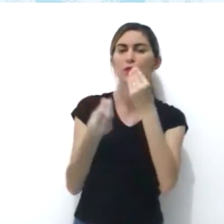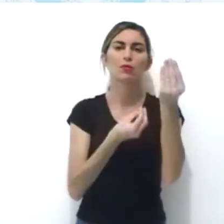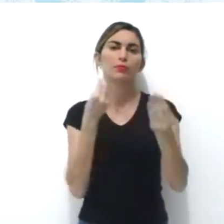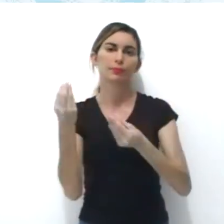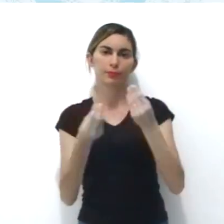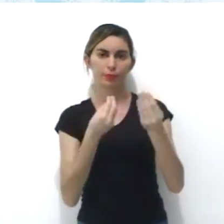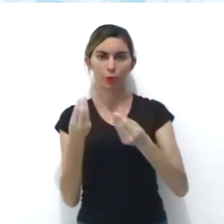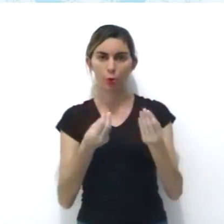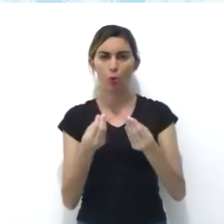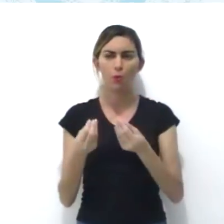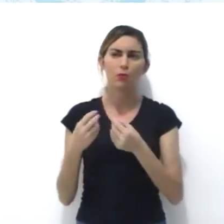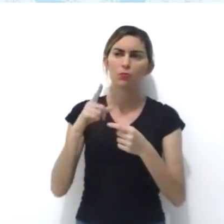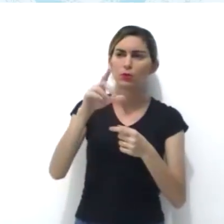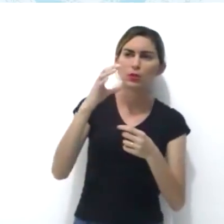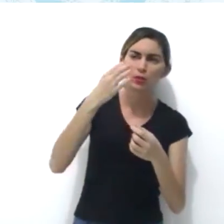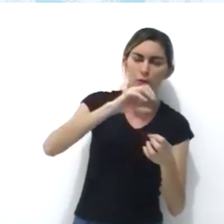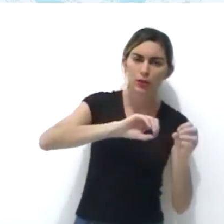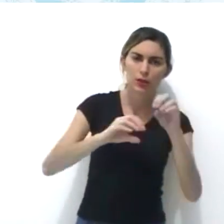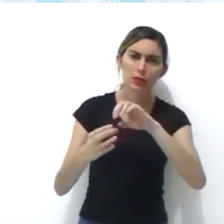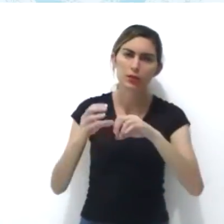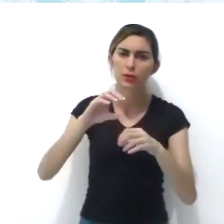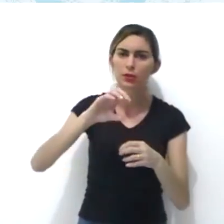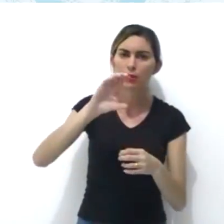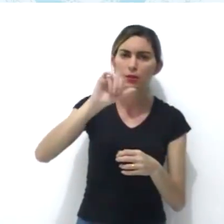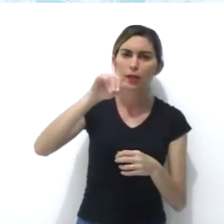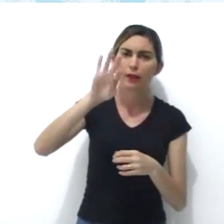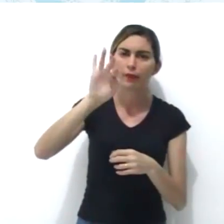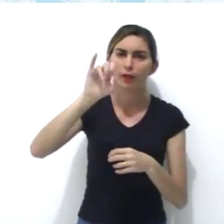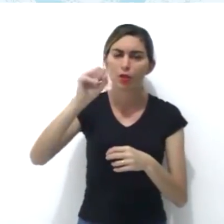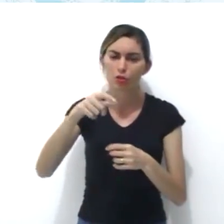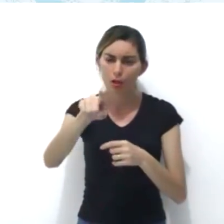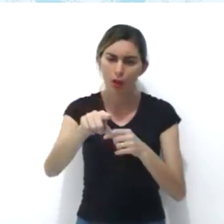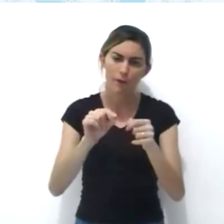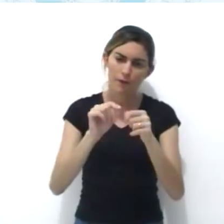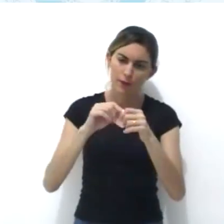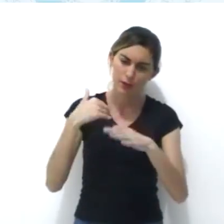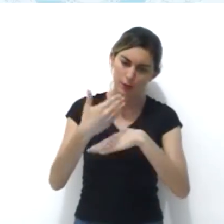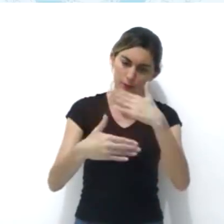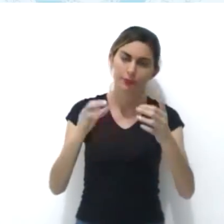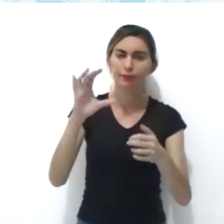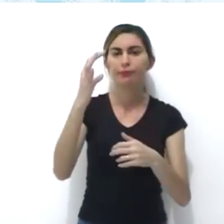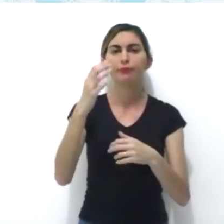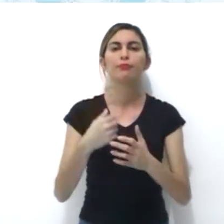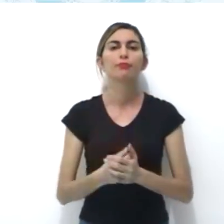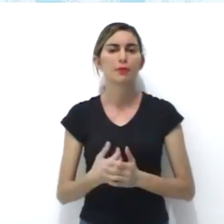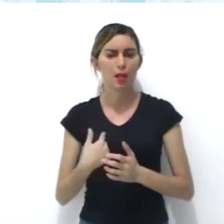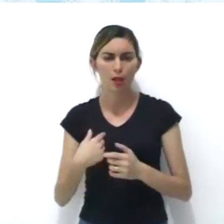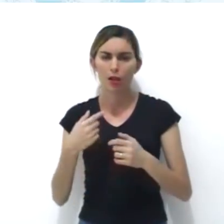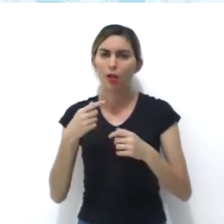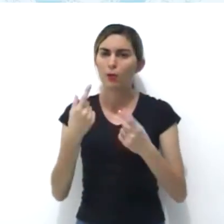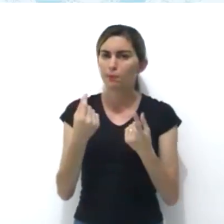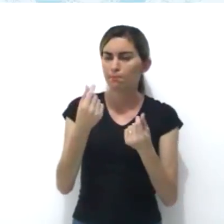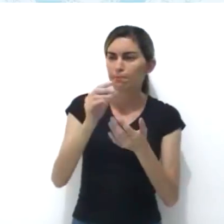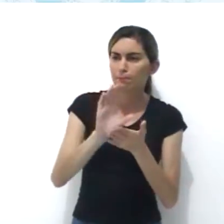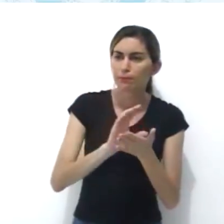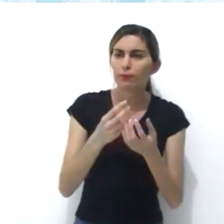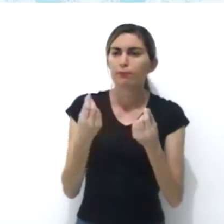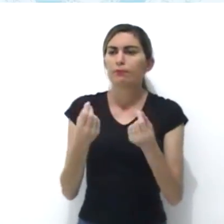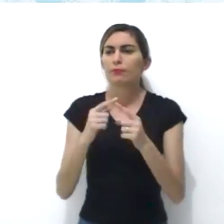tratam a ciência. Conhecer os cientistas que já estão lá na ponta fazendo a ciência acontecer com mais